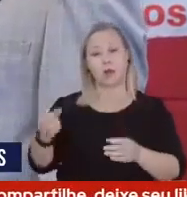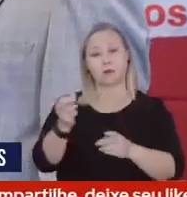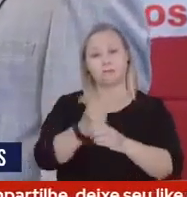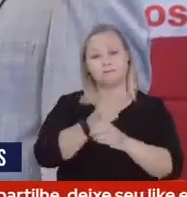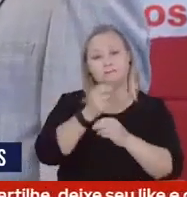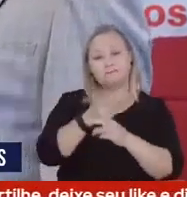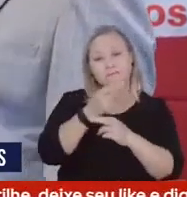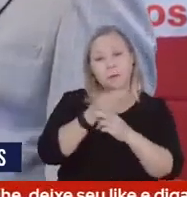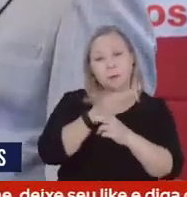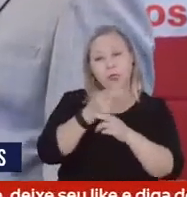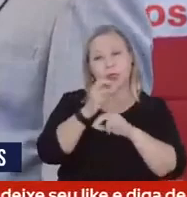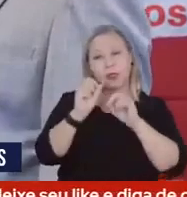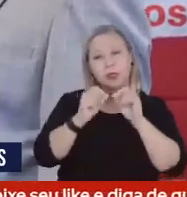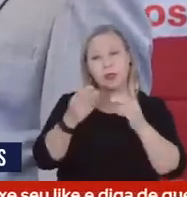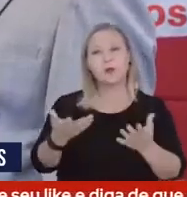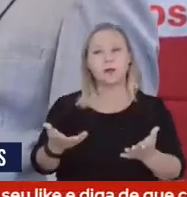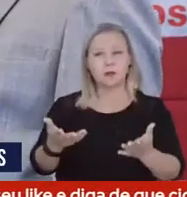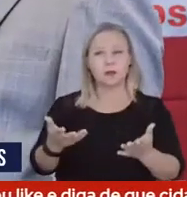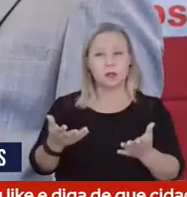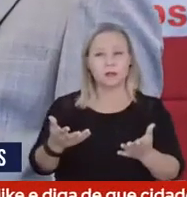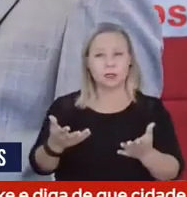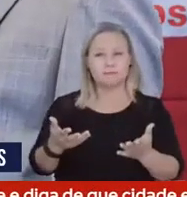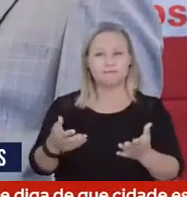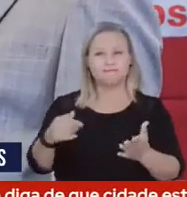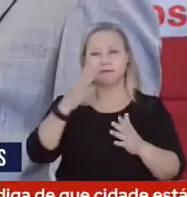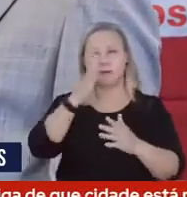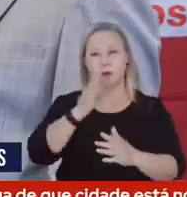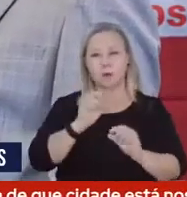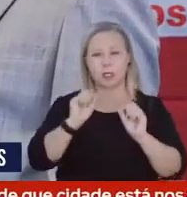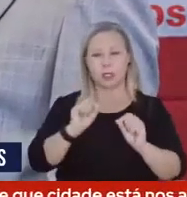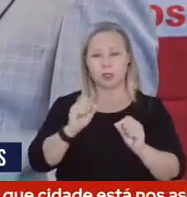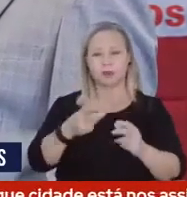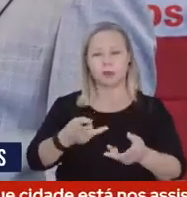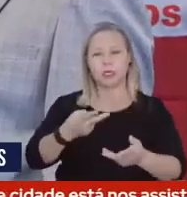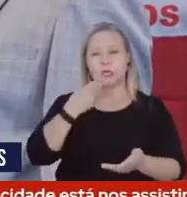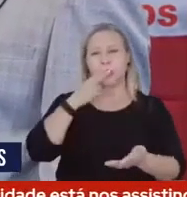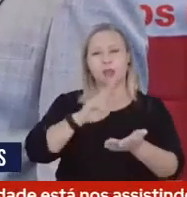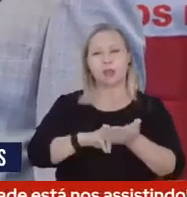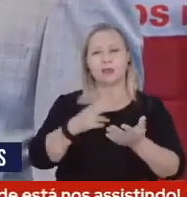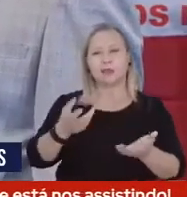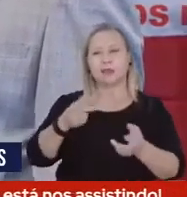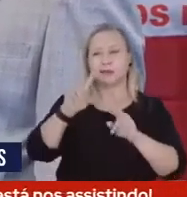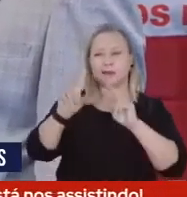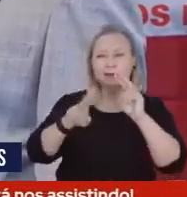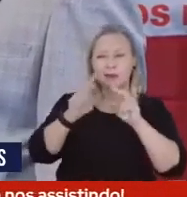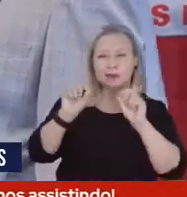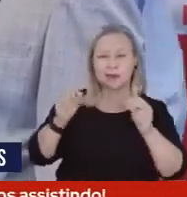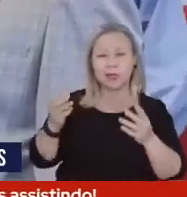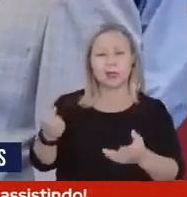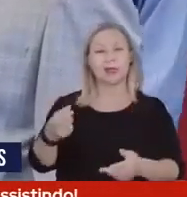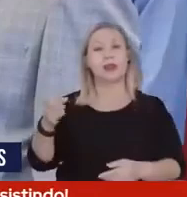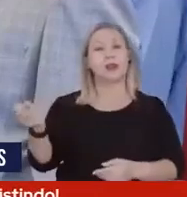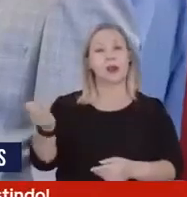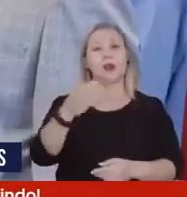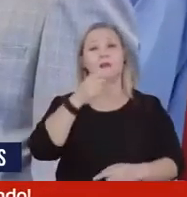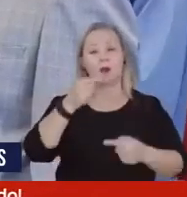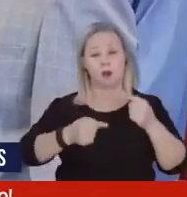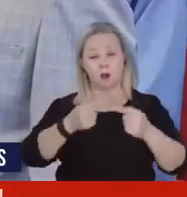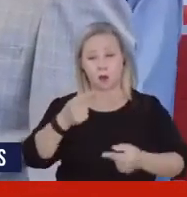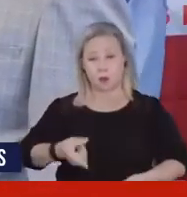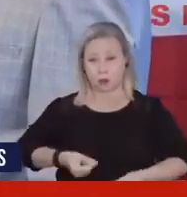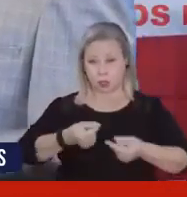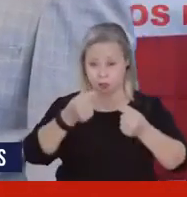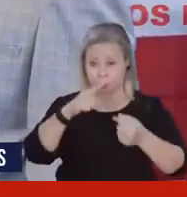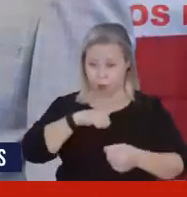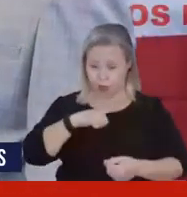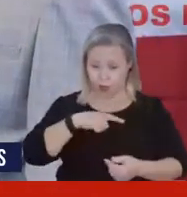carta, vislumbrando principalmente o que aqui já foi dito. Nós temos uma nova política de preços, nós temos a retomada do nosso